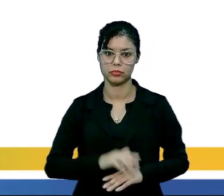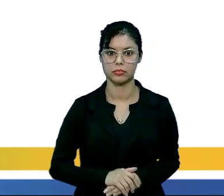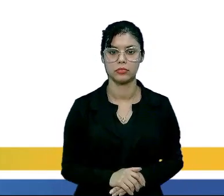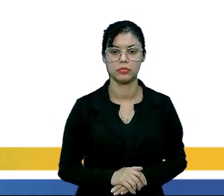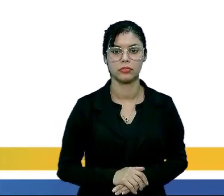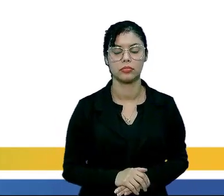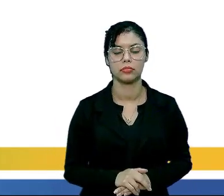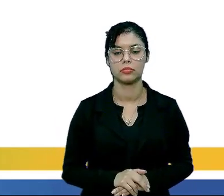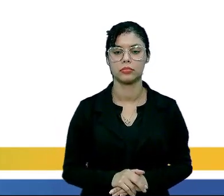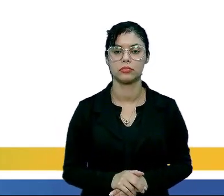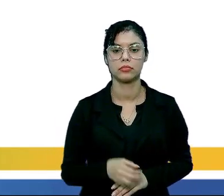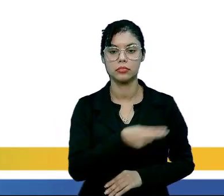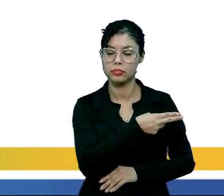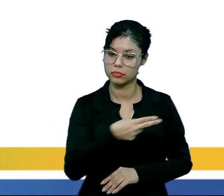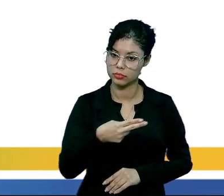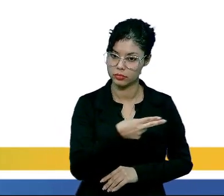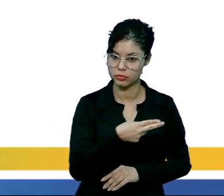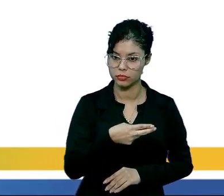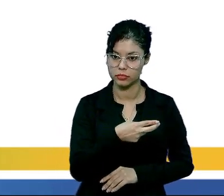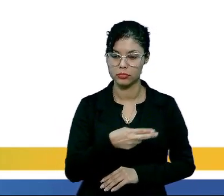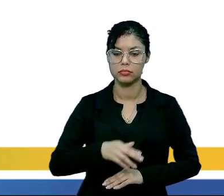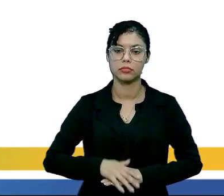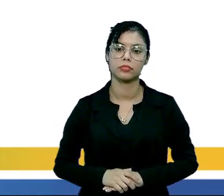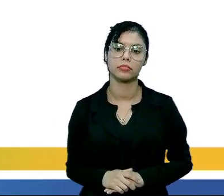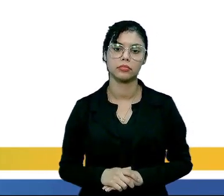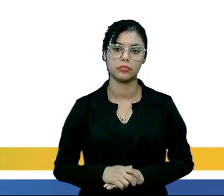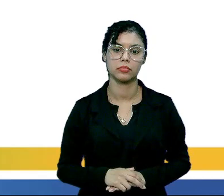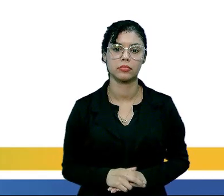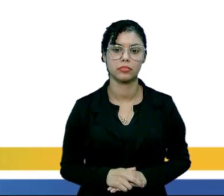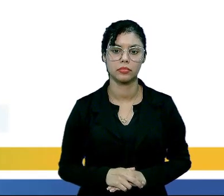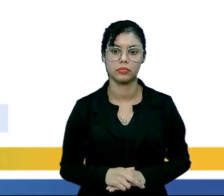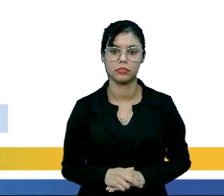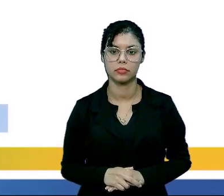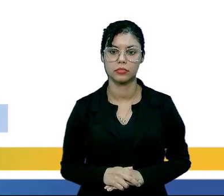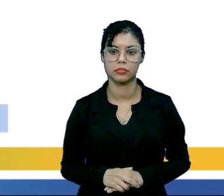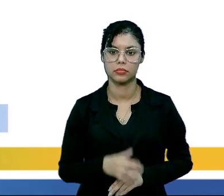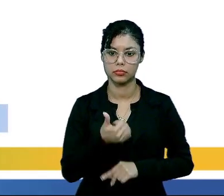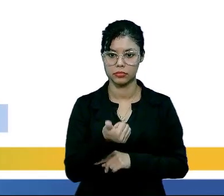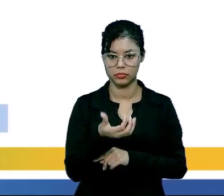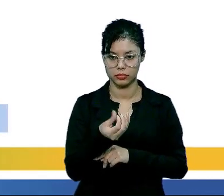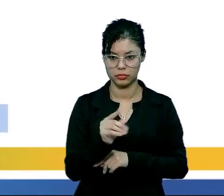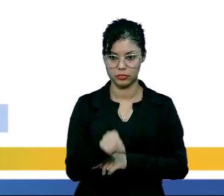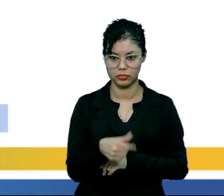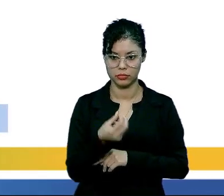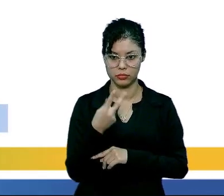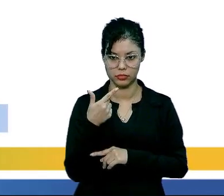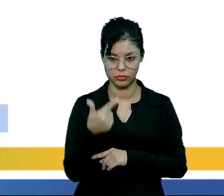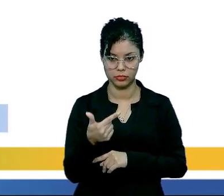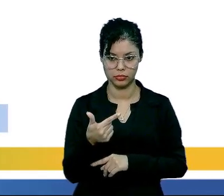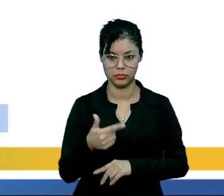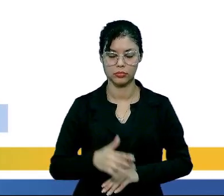é 3,24, dividido para 0,2, isso vai dar para a gente